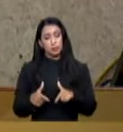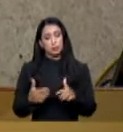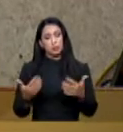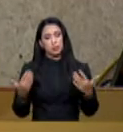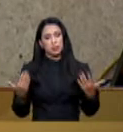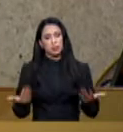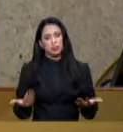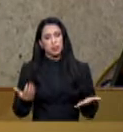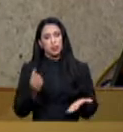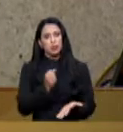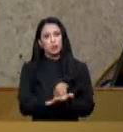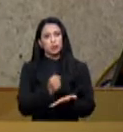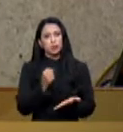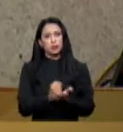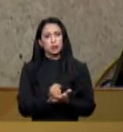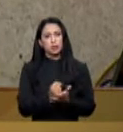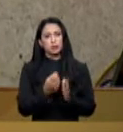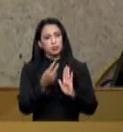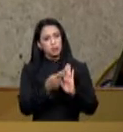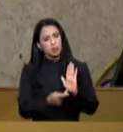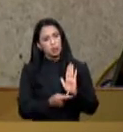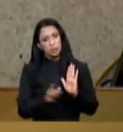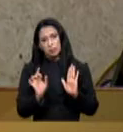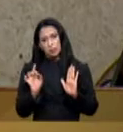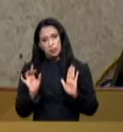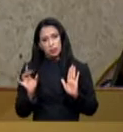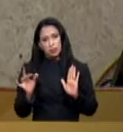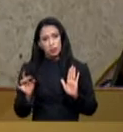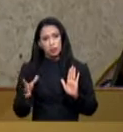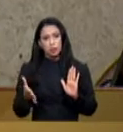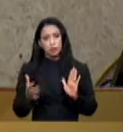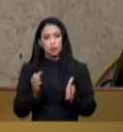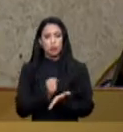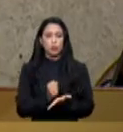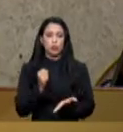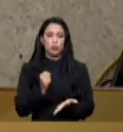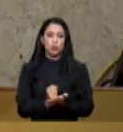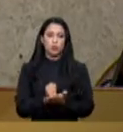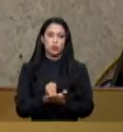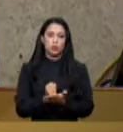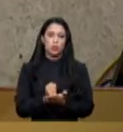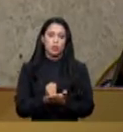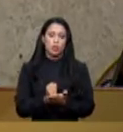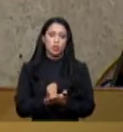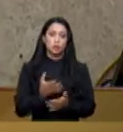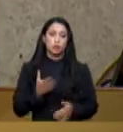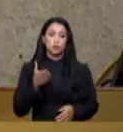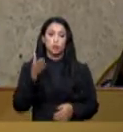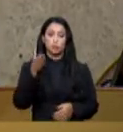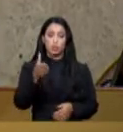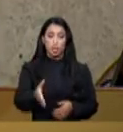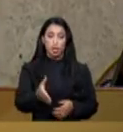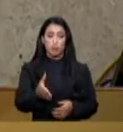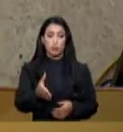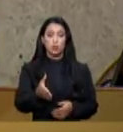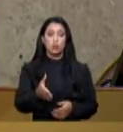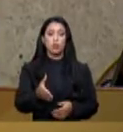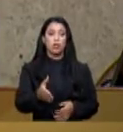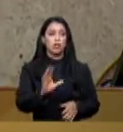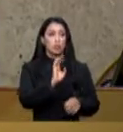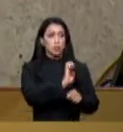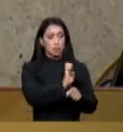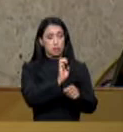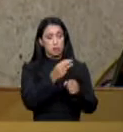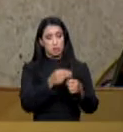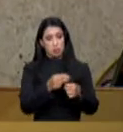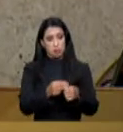Então, o contrato de programa era basicamente isso. Era um contrato de repasse direto entre as